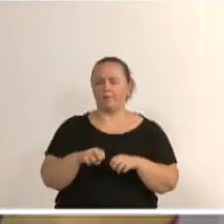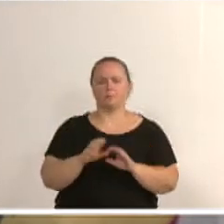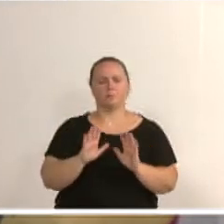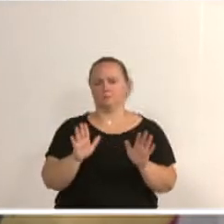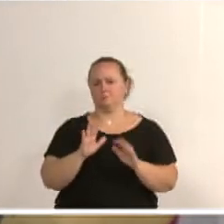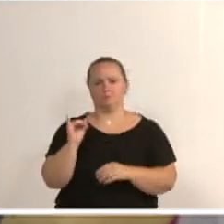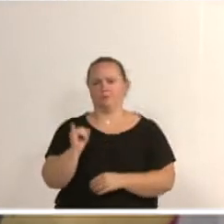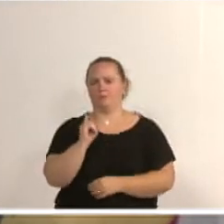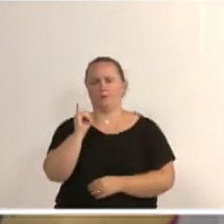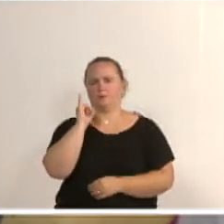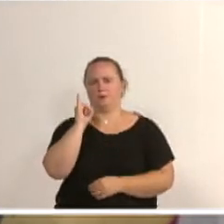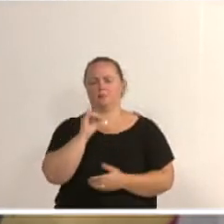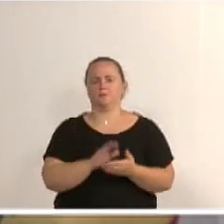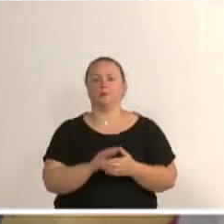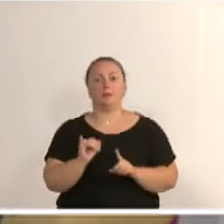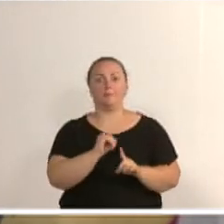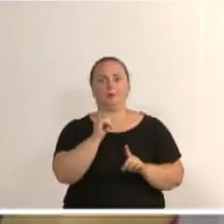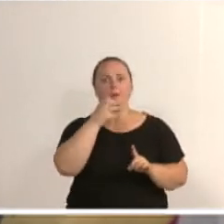Blue Mob,